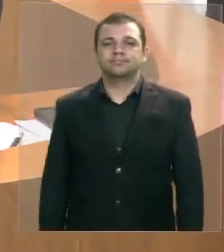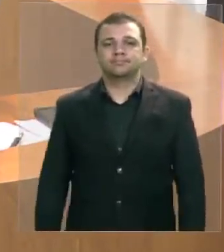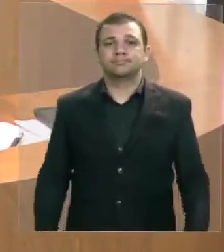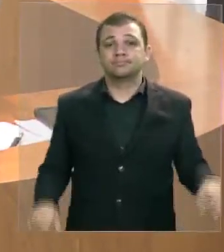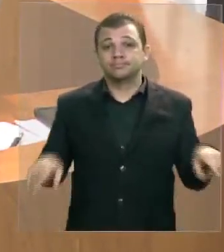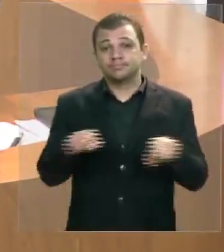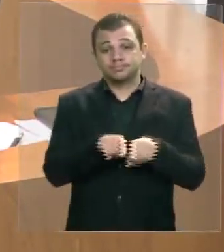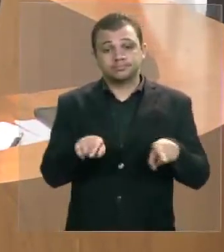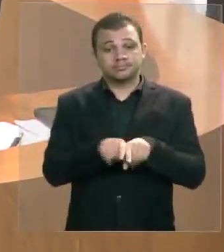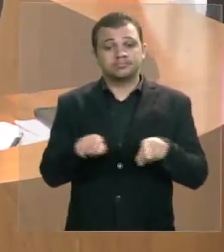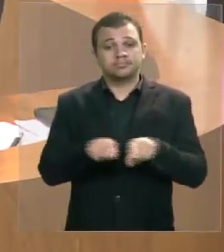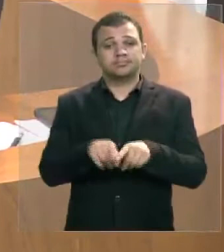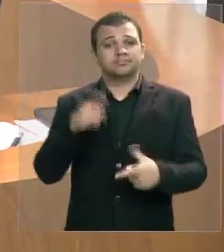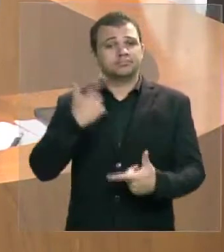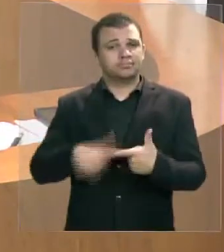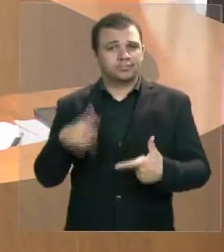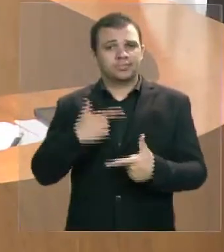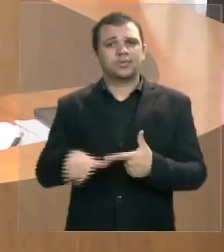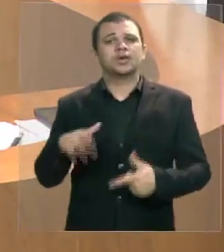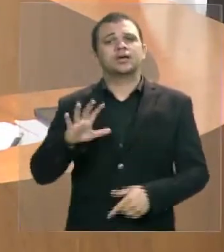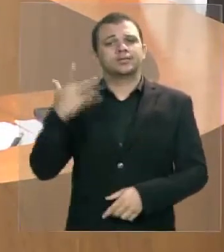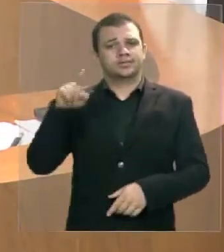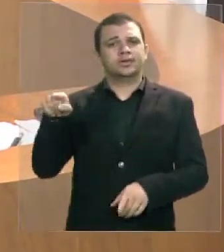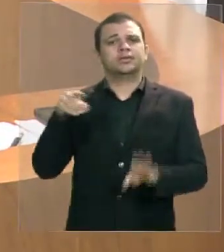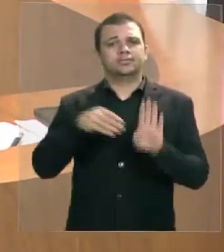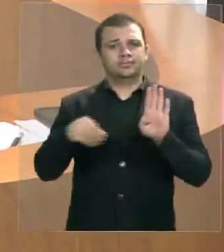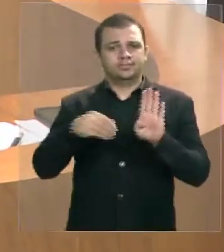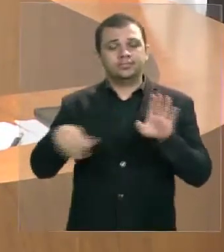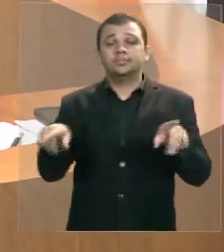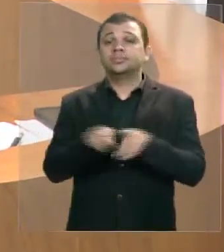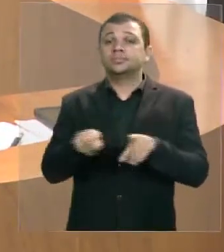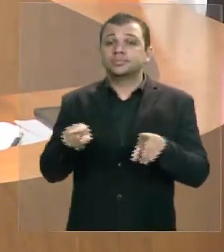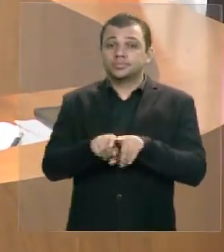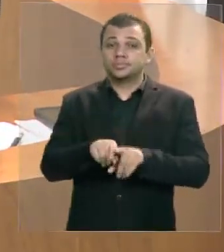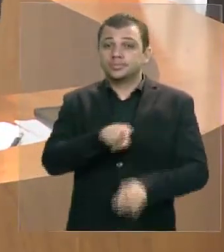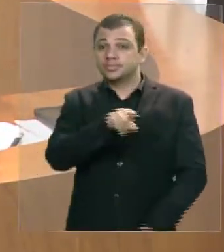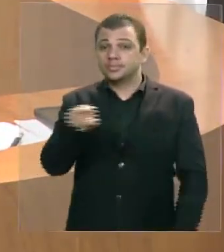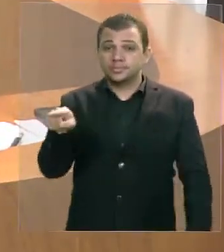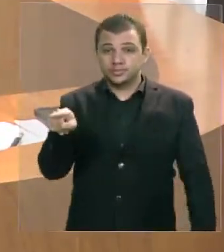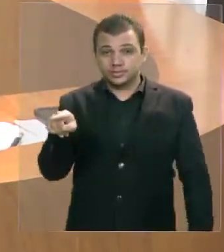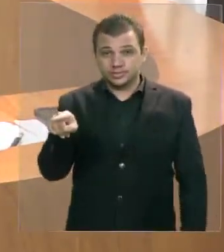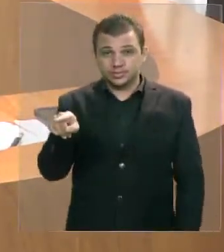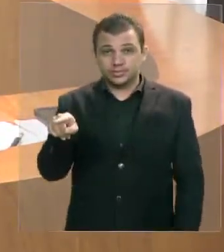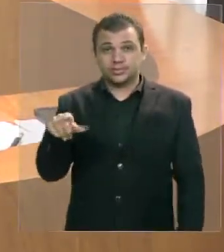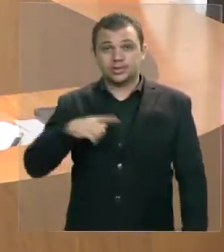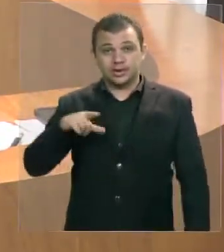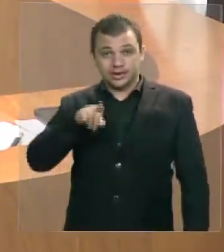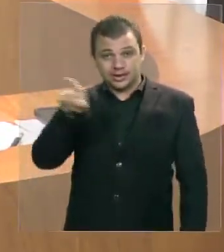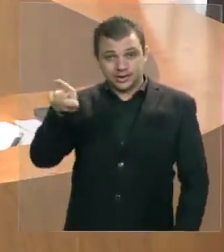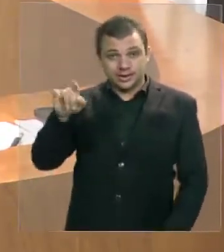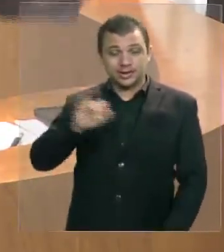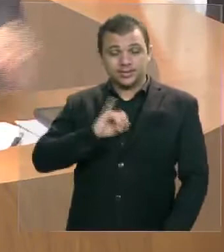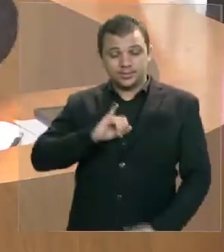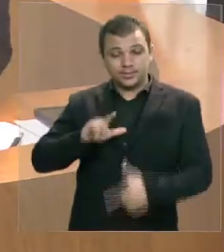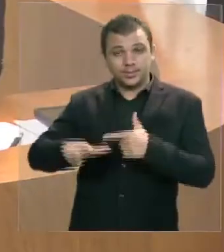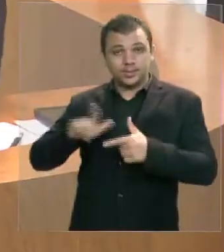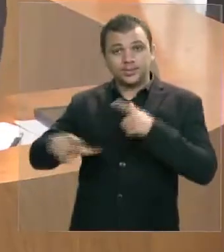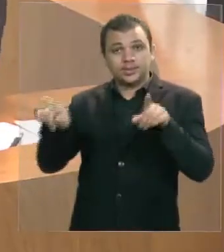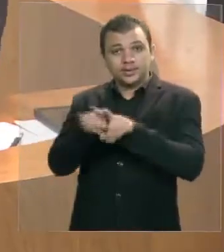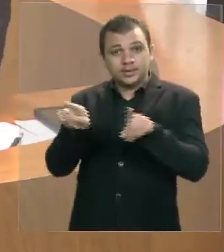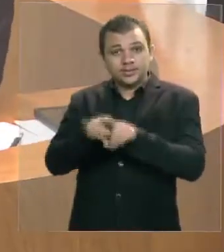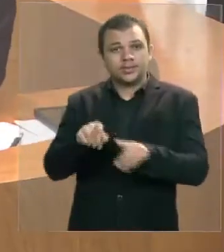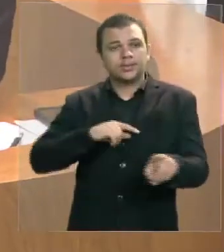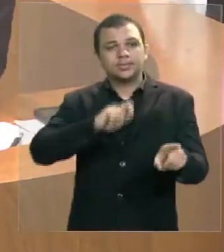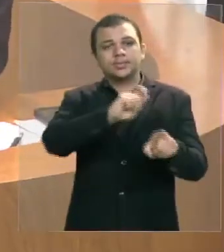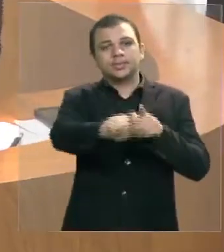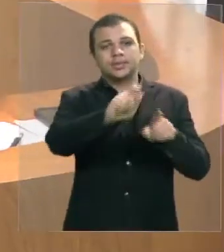que aconteceu em Barreirinhas, depois deles botarem o dedo no nariz, lá em Imperatriz, em Pinheiro, eu pensei que tinha visto